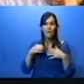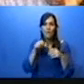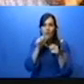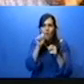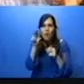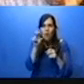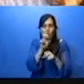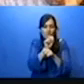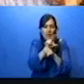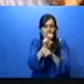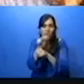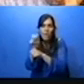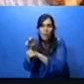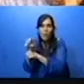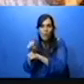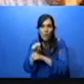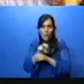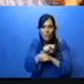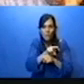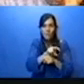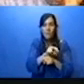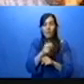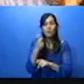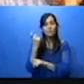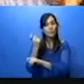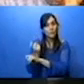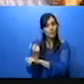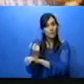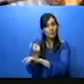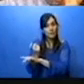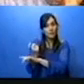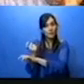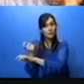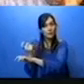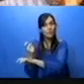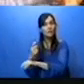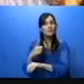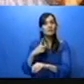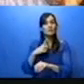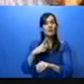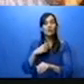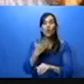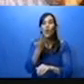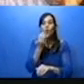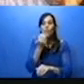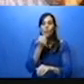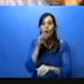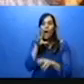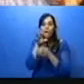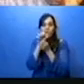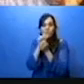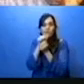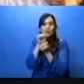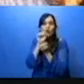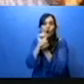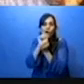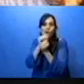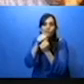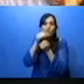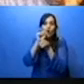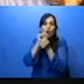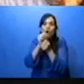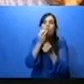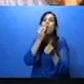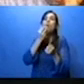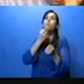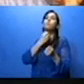veneno. No caso dos escorpiões, tem a função de alimentação, de mastigação, de macerar o alimento. Seria